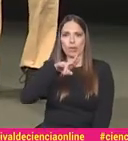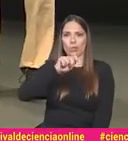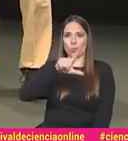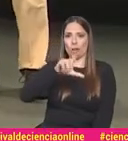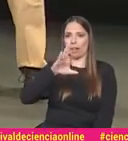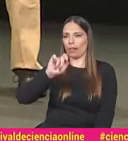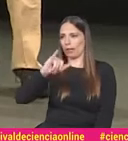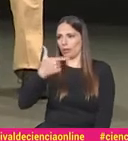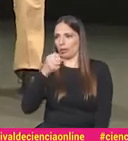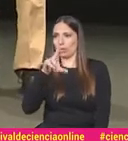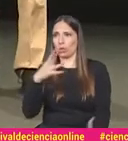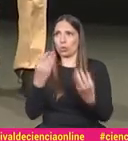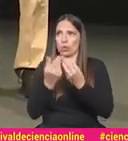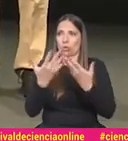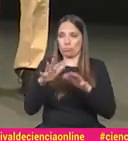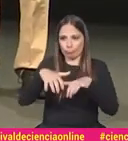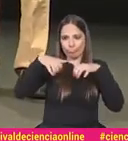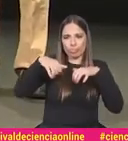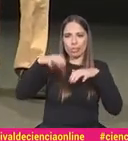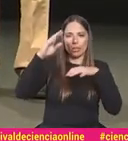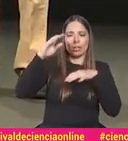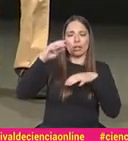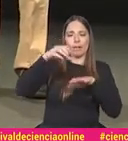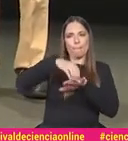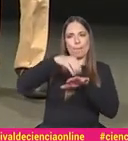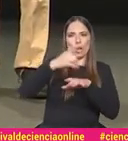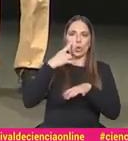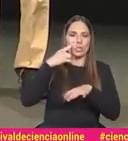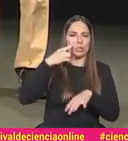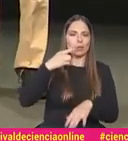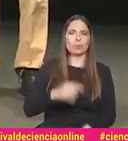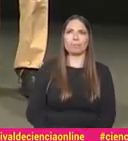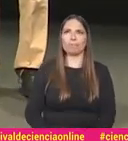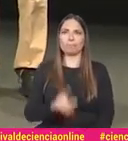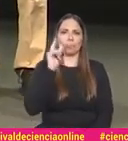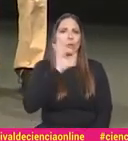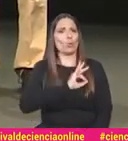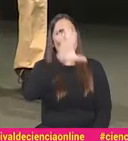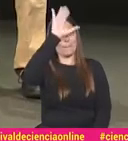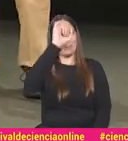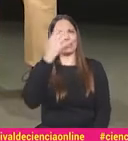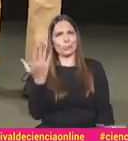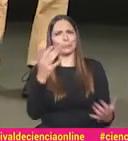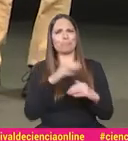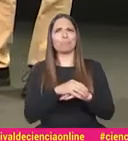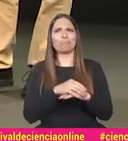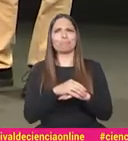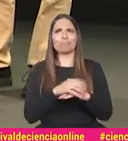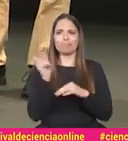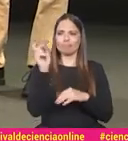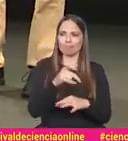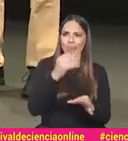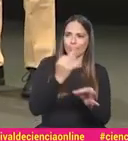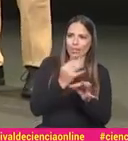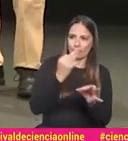a nós aqui no Auditório José Maria Negago, no Pavilhão do Conhecimento. Sr. Ministro, e produzir um Festival